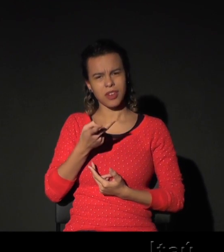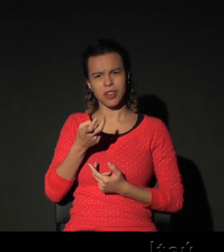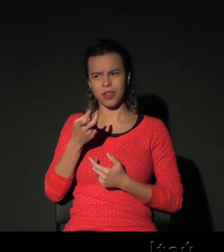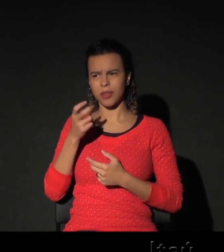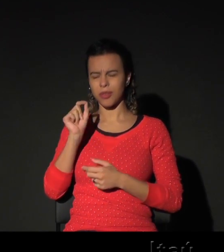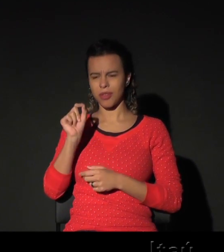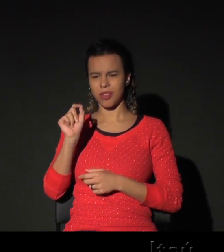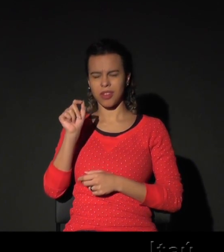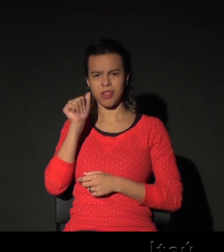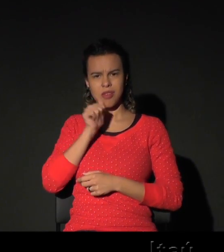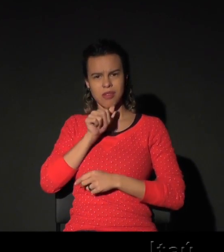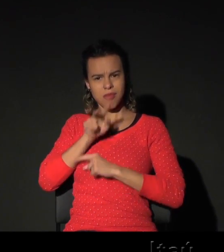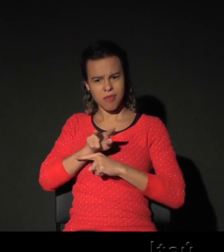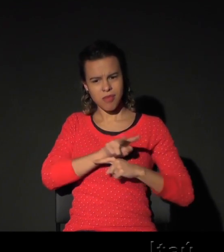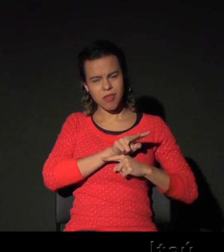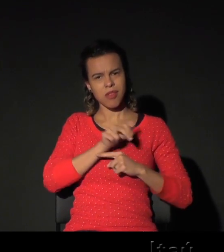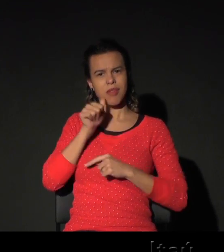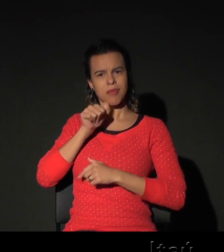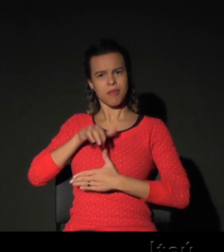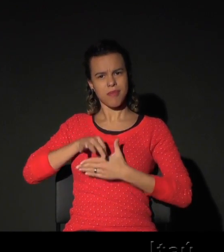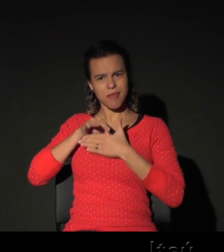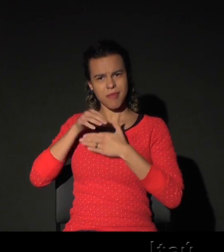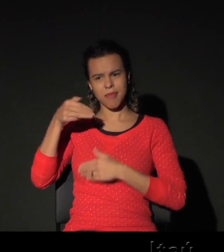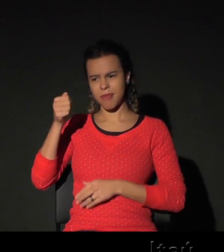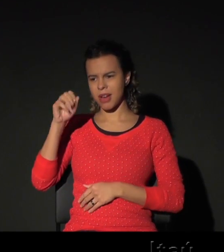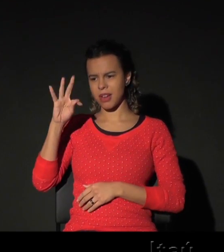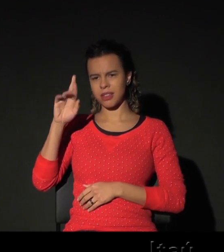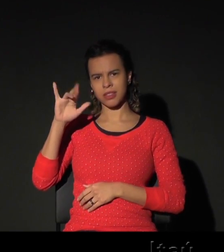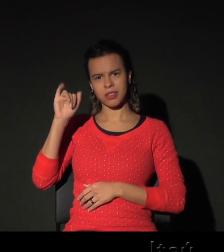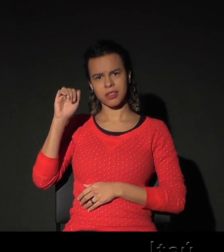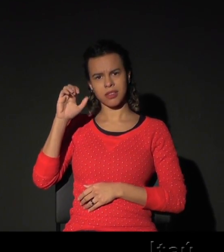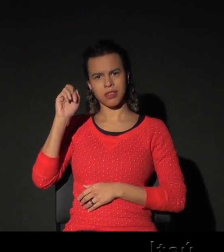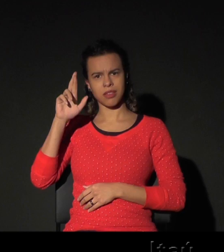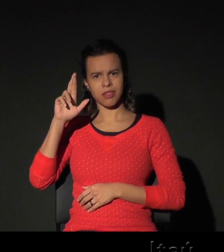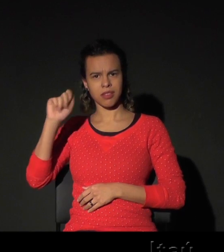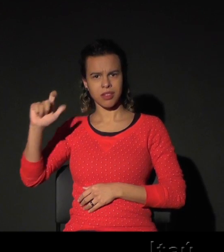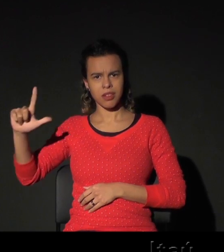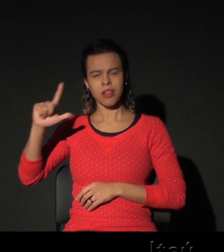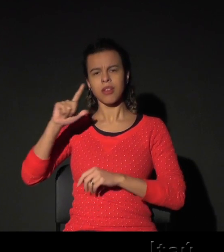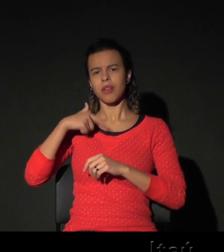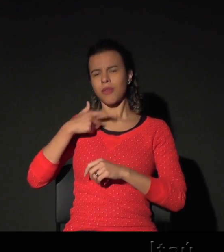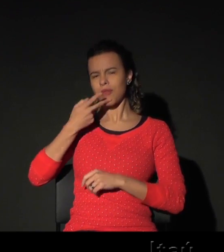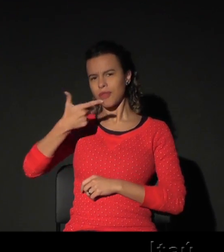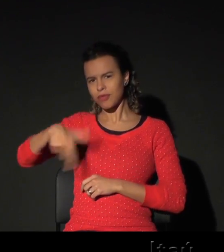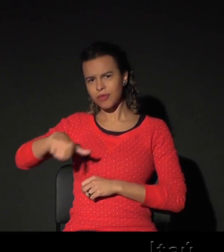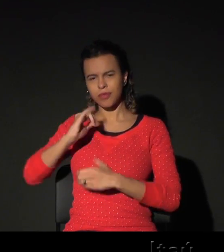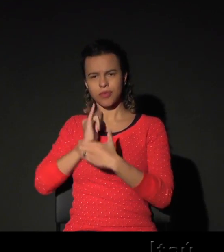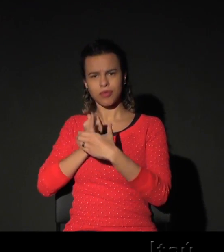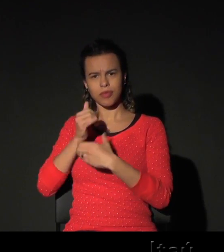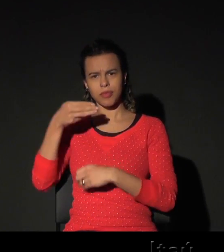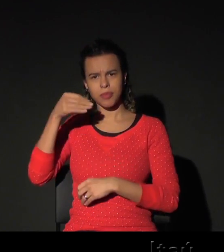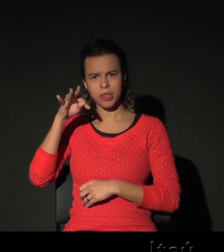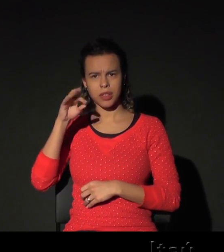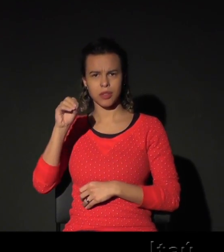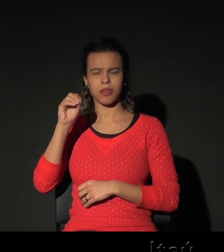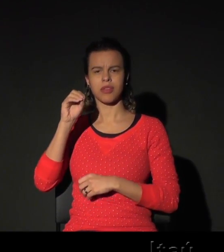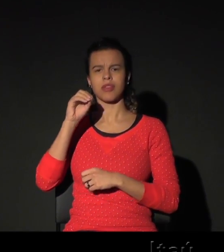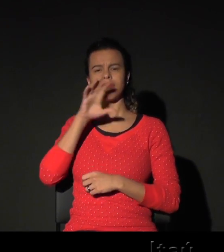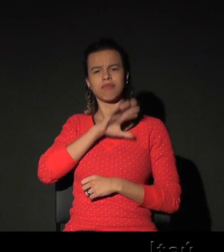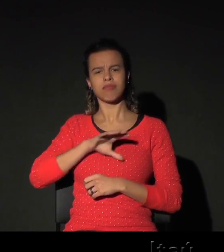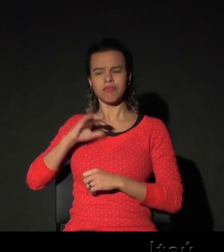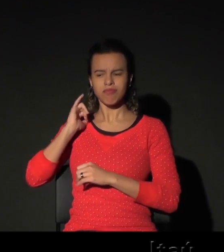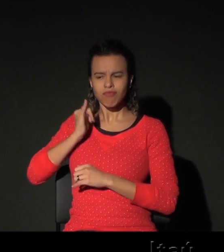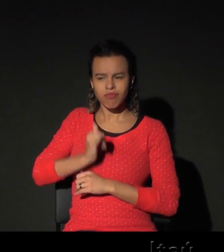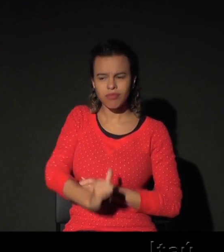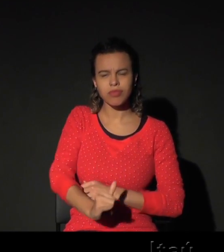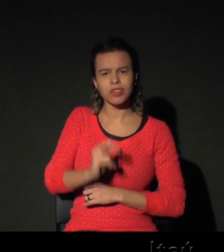matriarcado né é a fabulação né De novo volta aqui aos mitos a oralidade né o a a cosmovisão